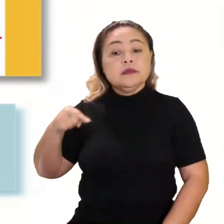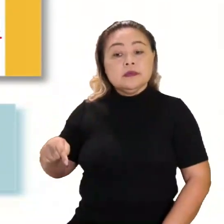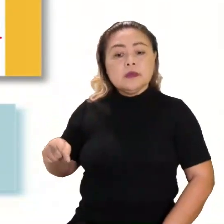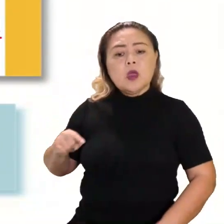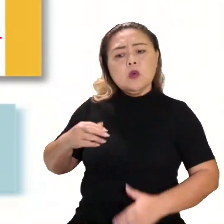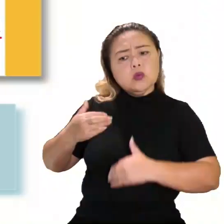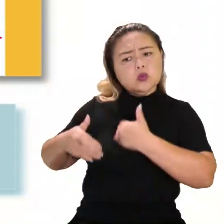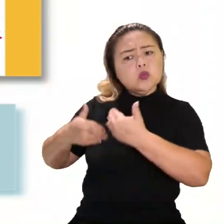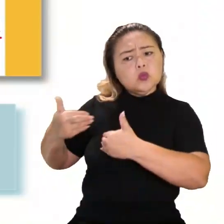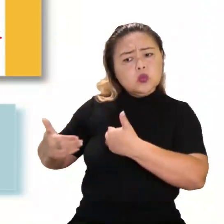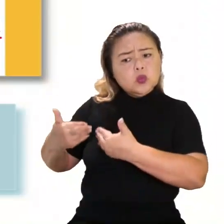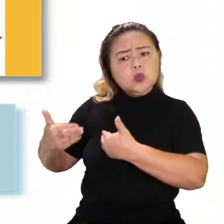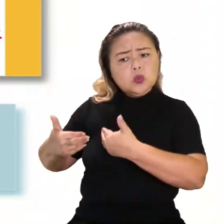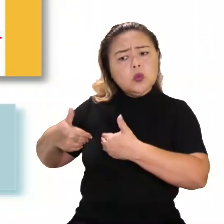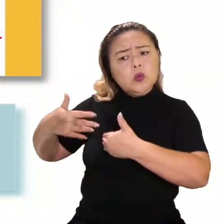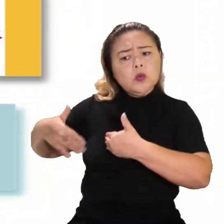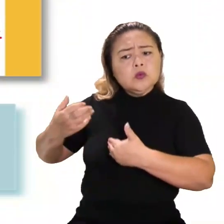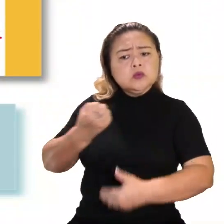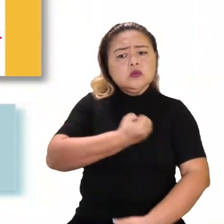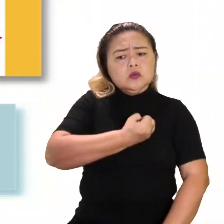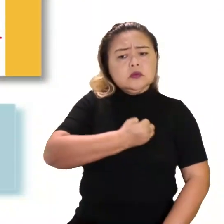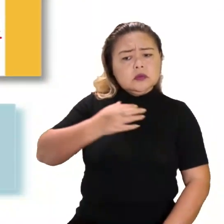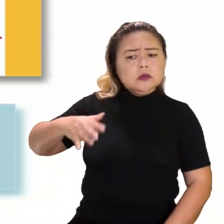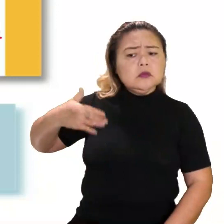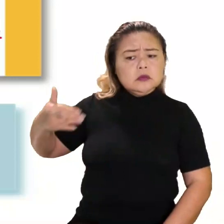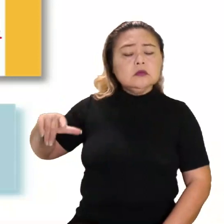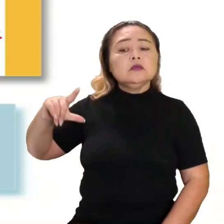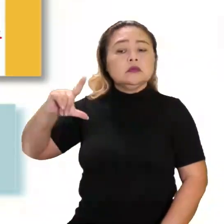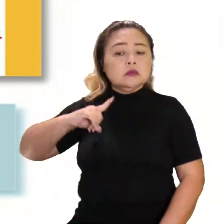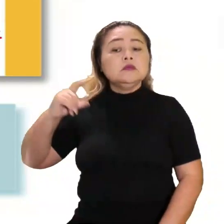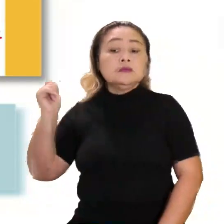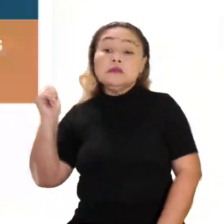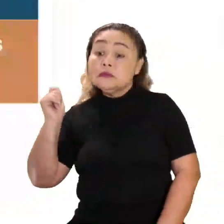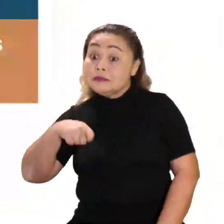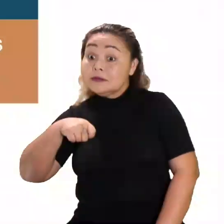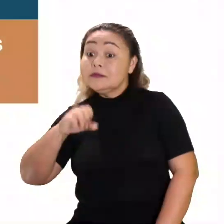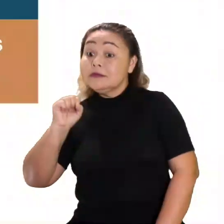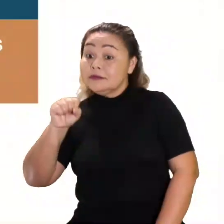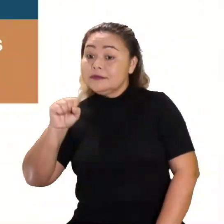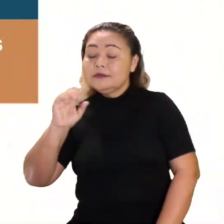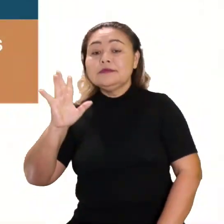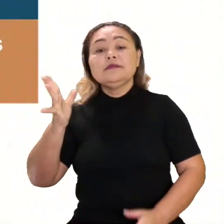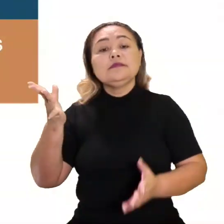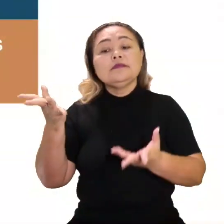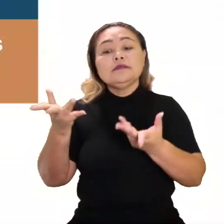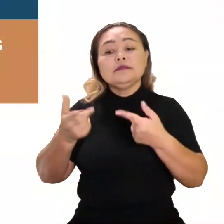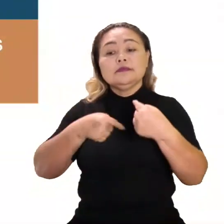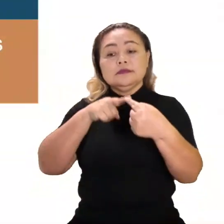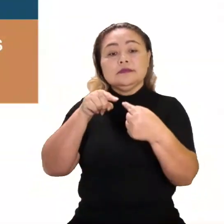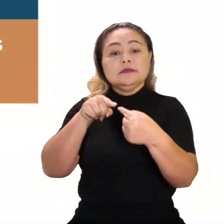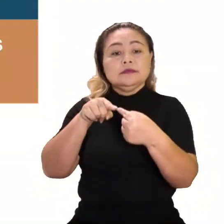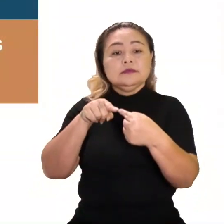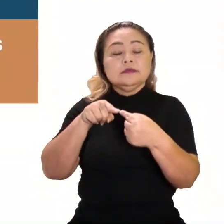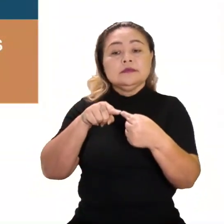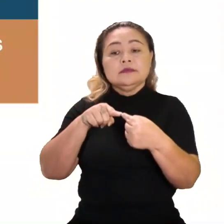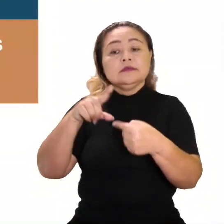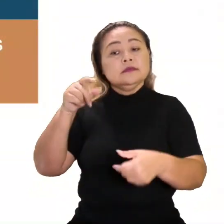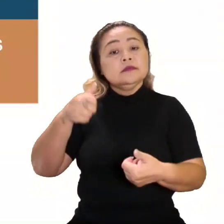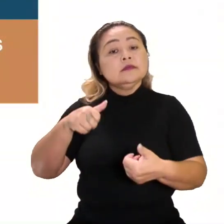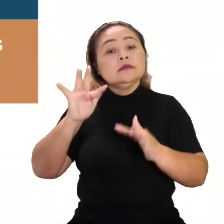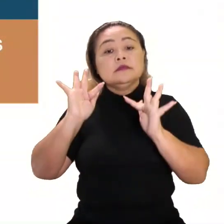maneira de somar? Sim, por incrível que pareça, existe essa possibilidade, tá? Vamos de habilidades? Vamos lá? Bom,